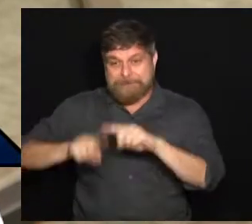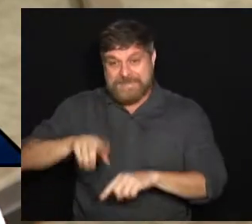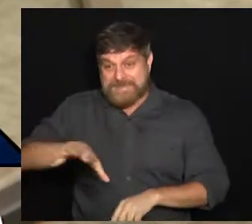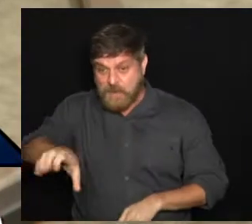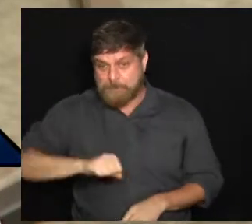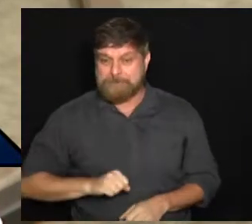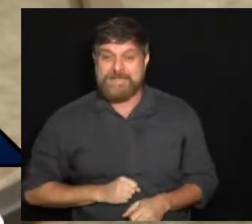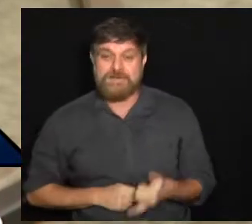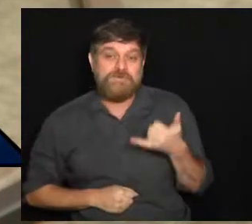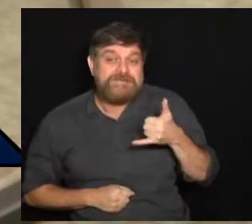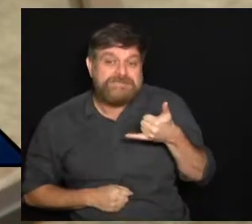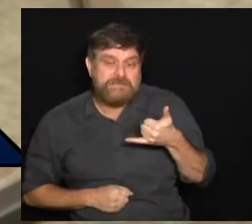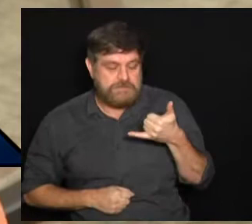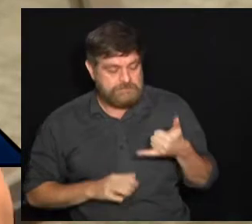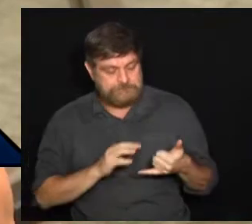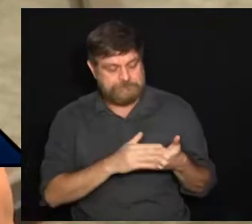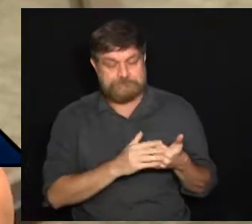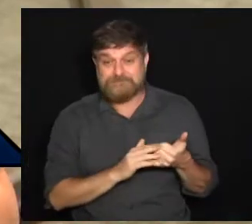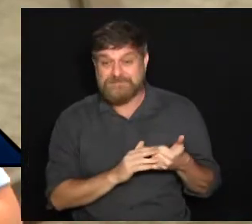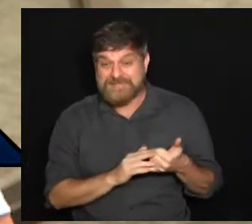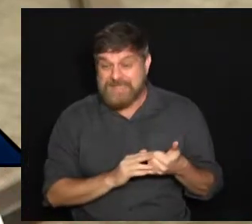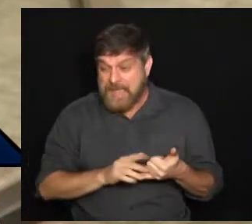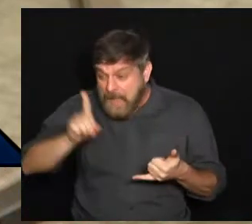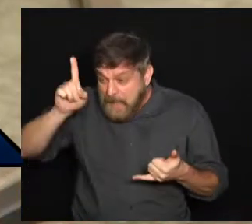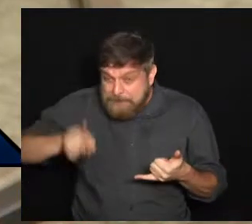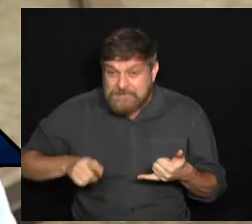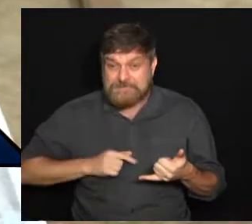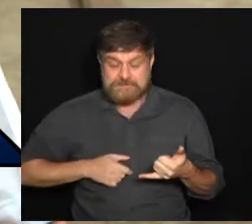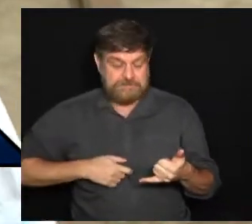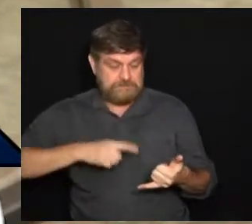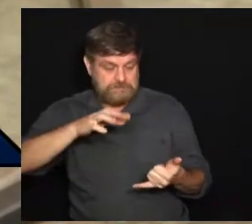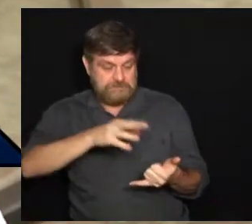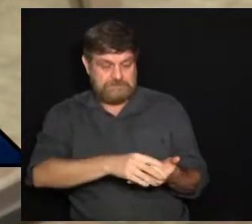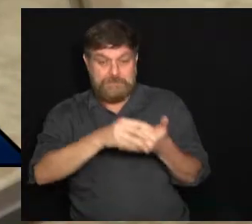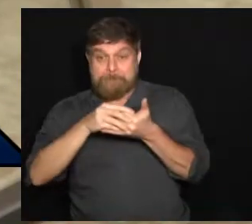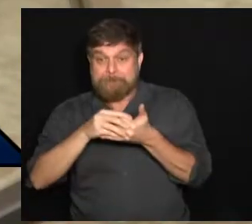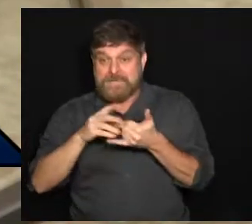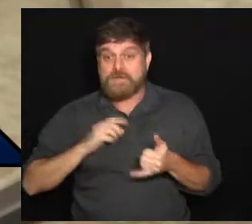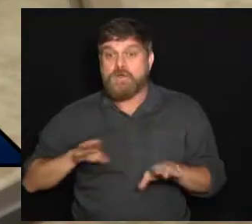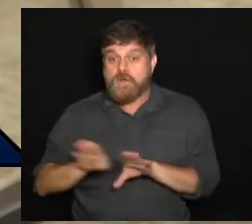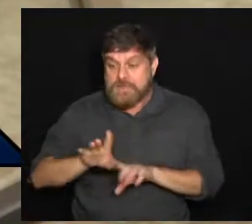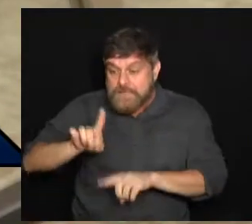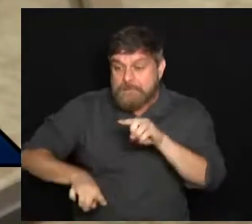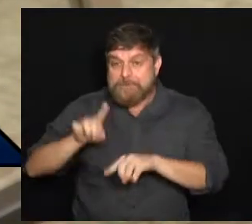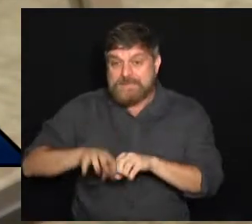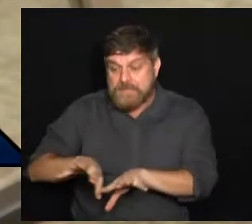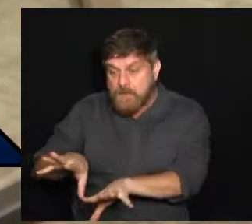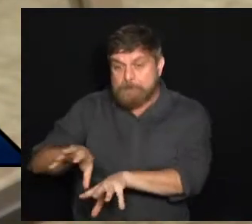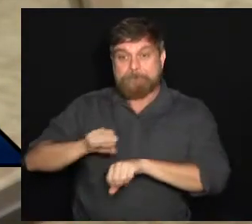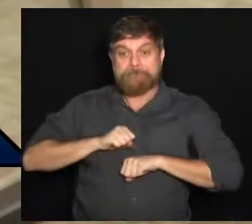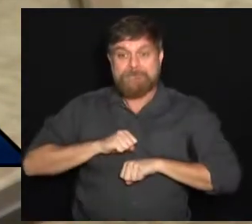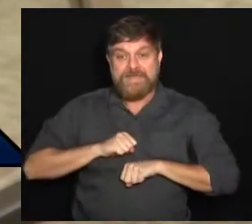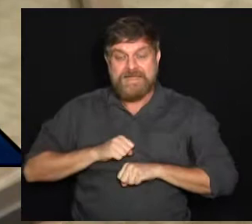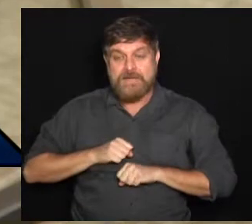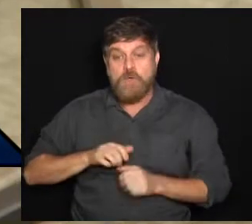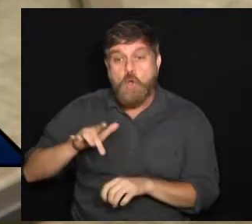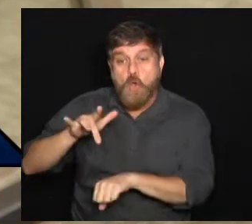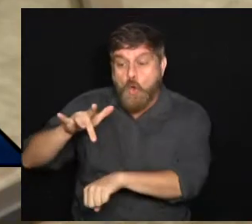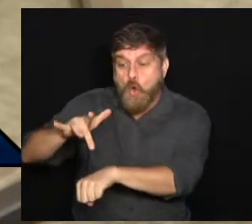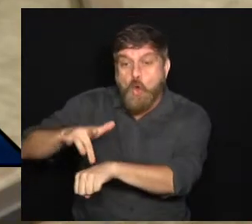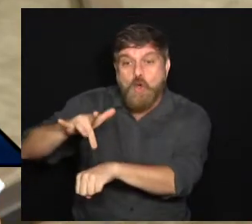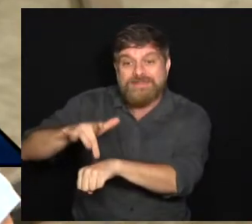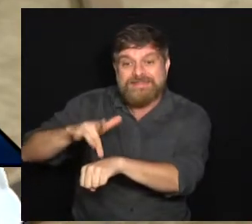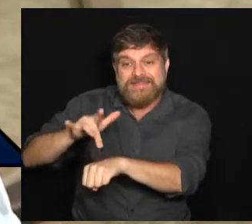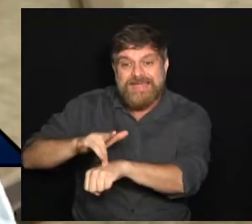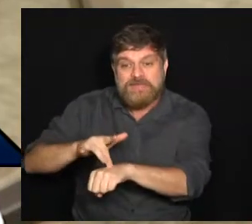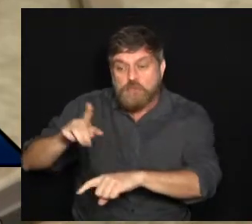celular. Imediatamente, quem pegar esse objeto depois vai contrair o vírus também, é a contaminação por contato.